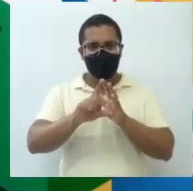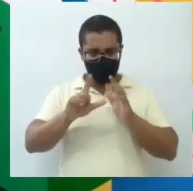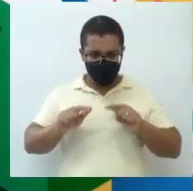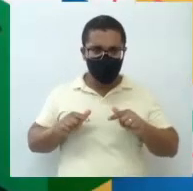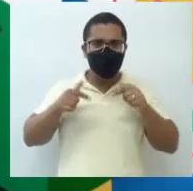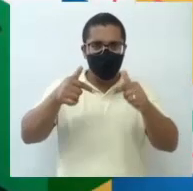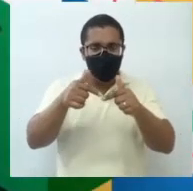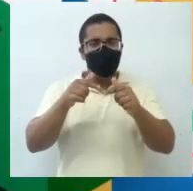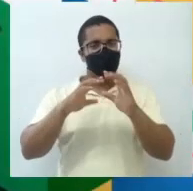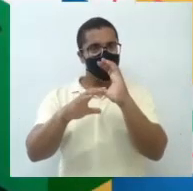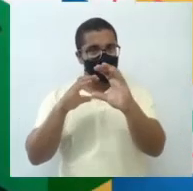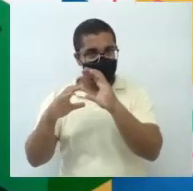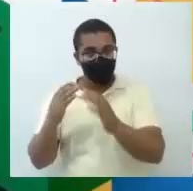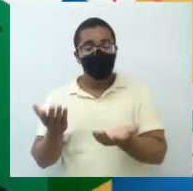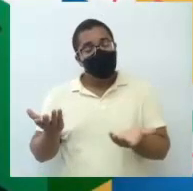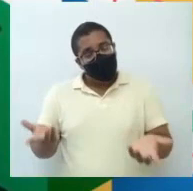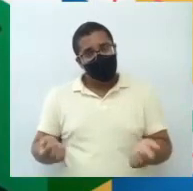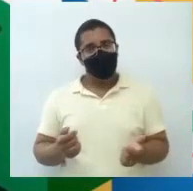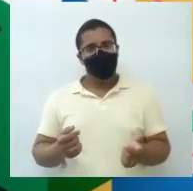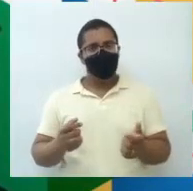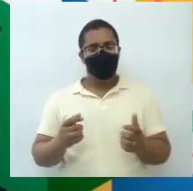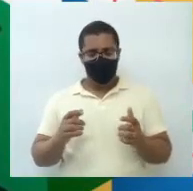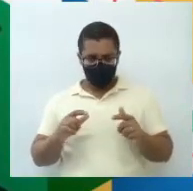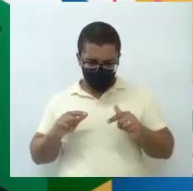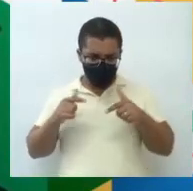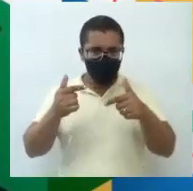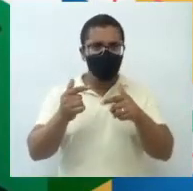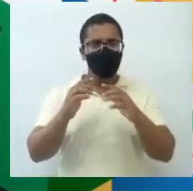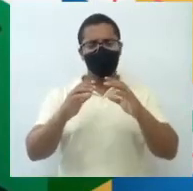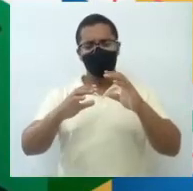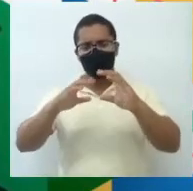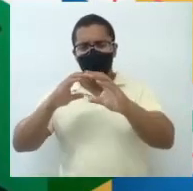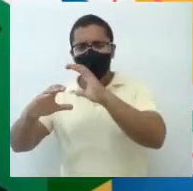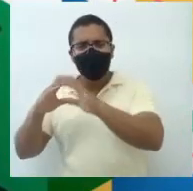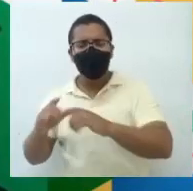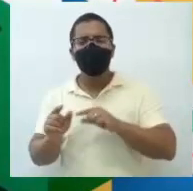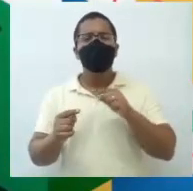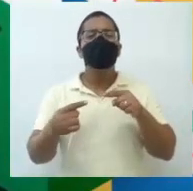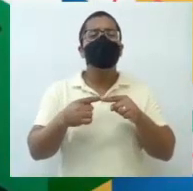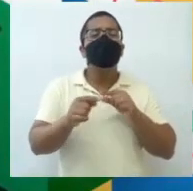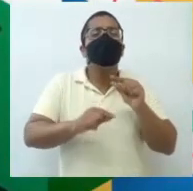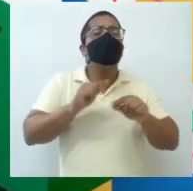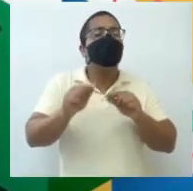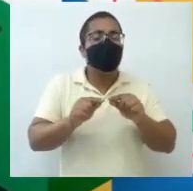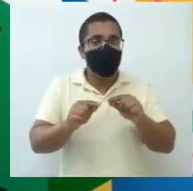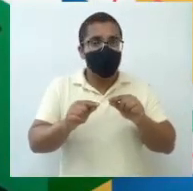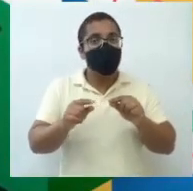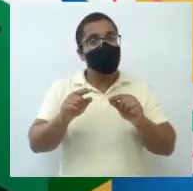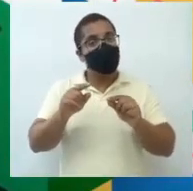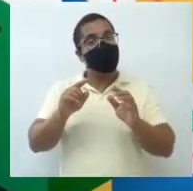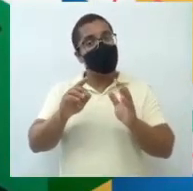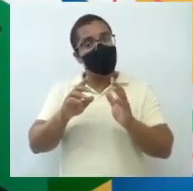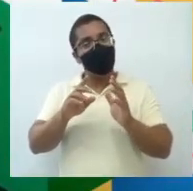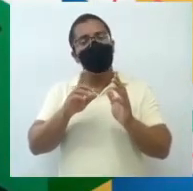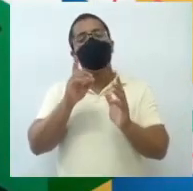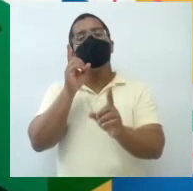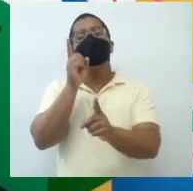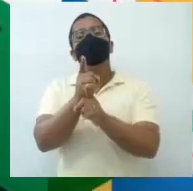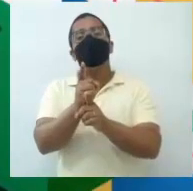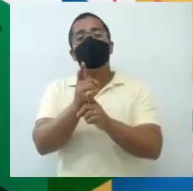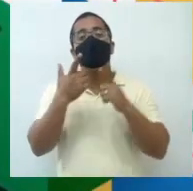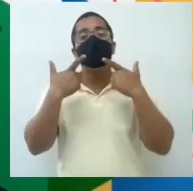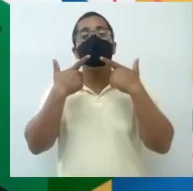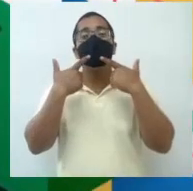essa ação comunicativa esse agir comunicativo ele tem o que encontrar um modelo de linguagem